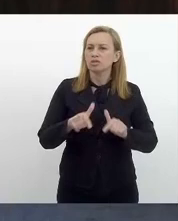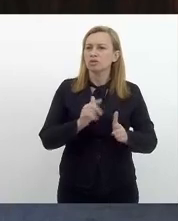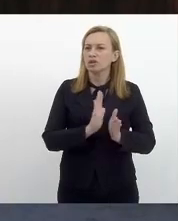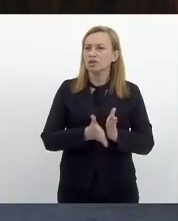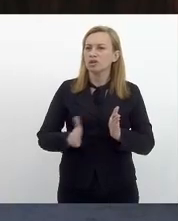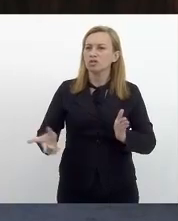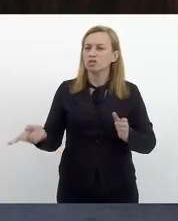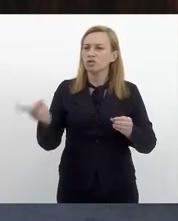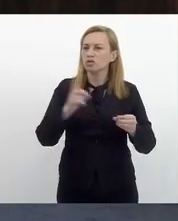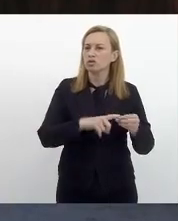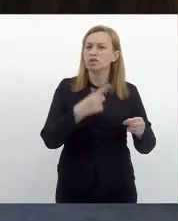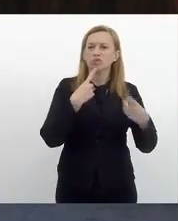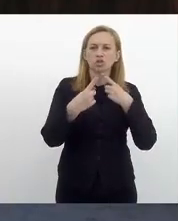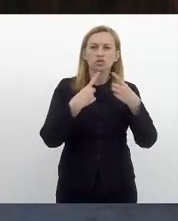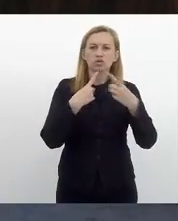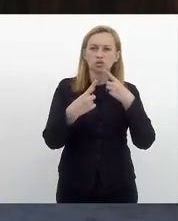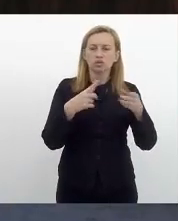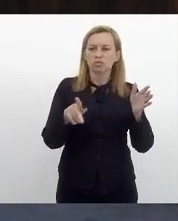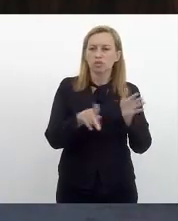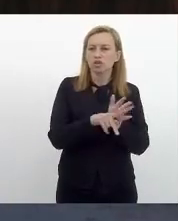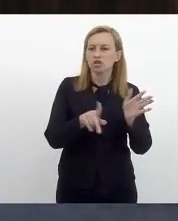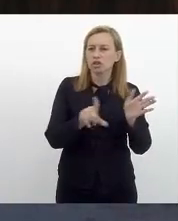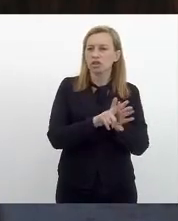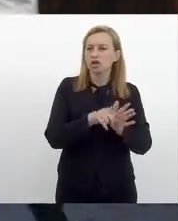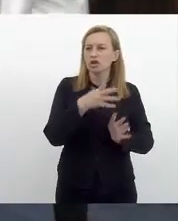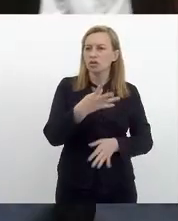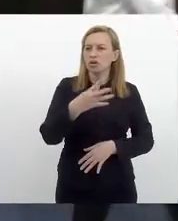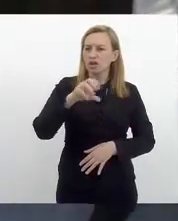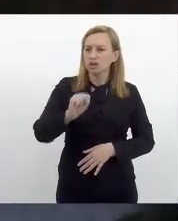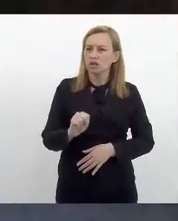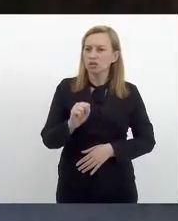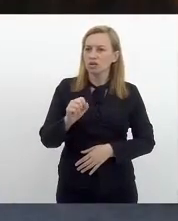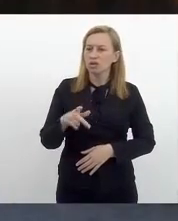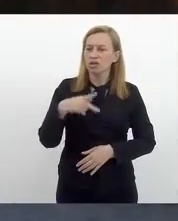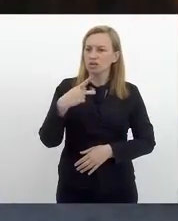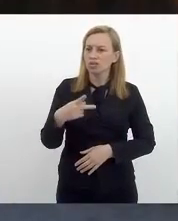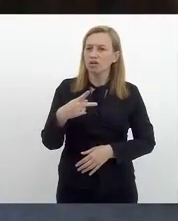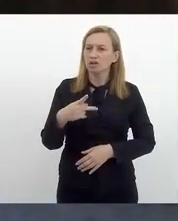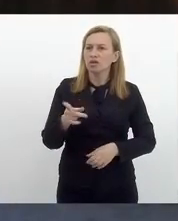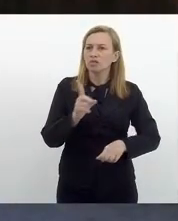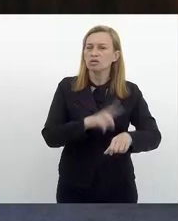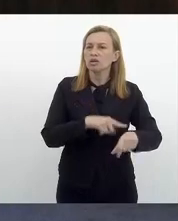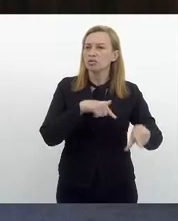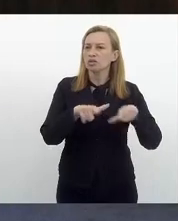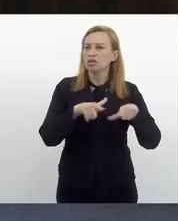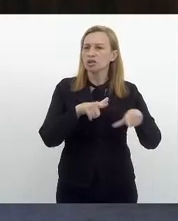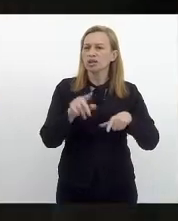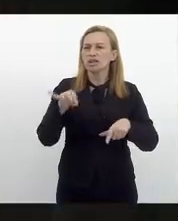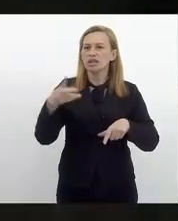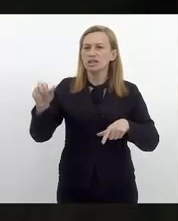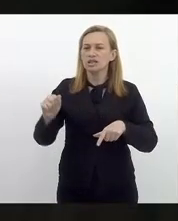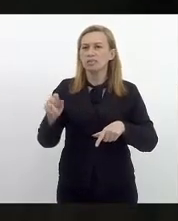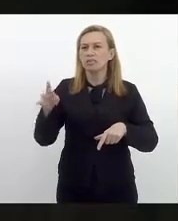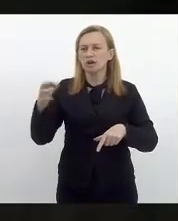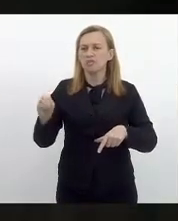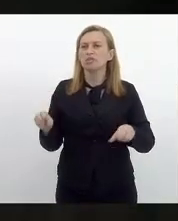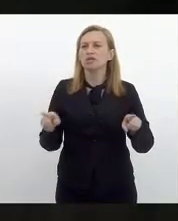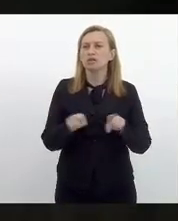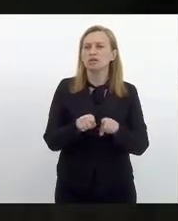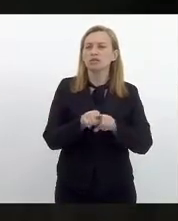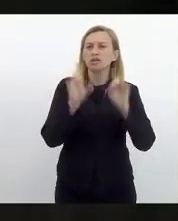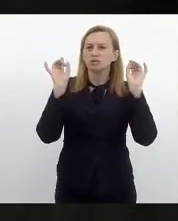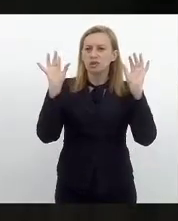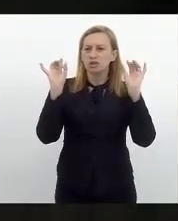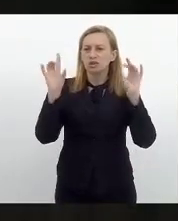voltando para discussão da projeto de lei complementar número 48 que fala sobre o tempo de serviço licença-prêmio e licença especial e dá outras